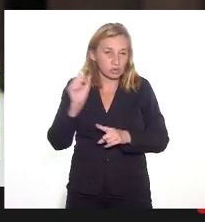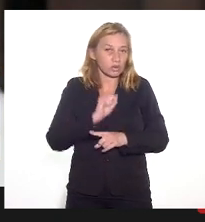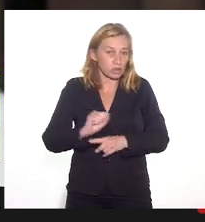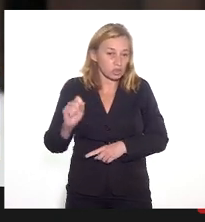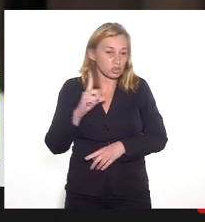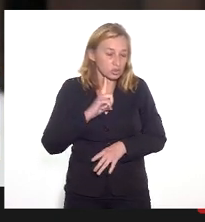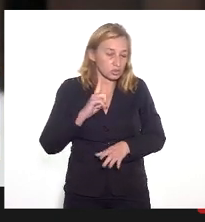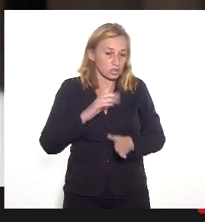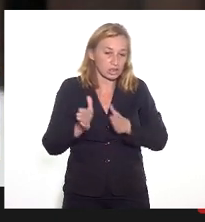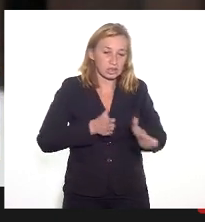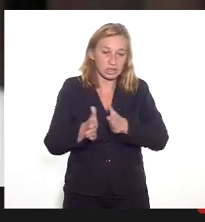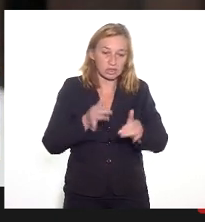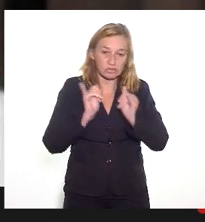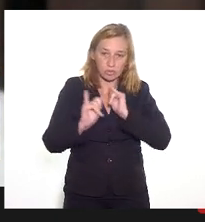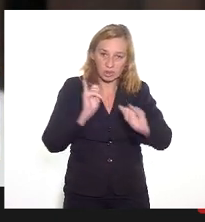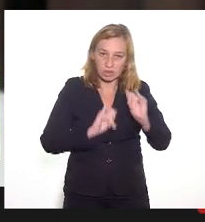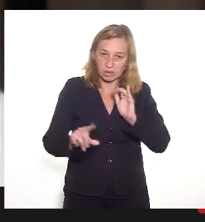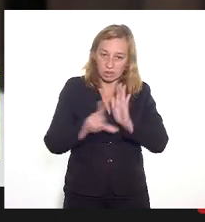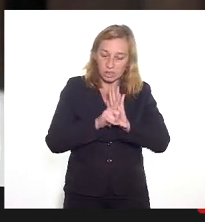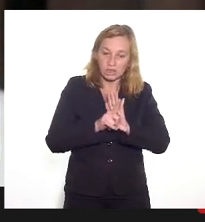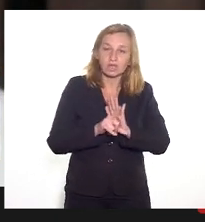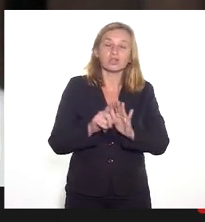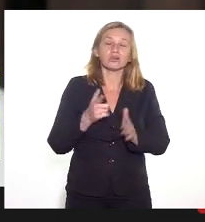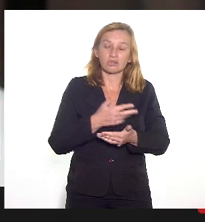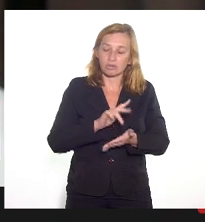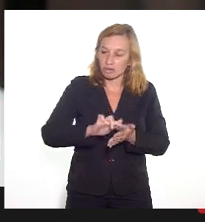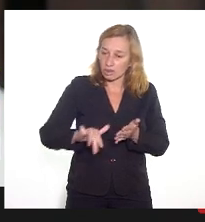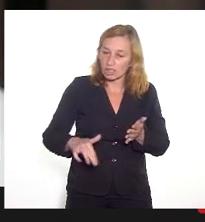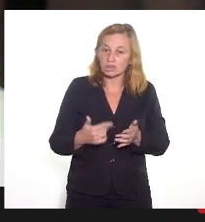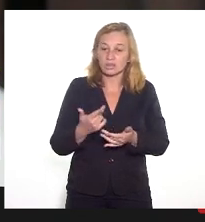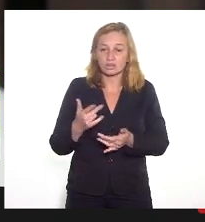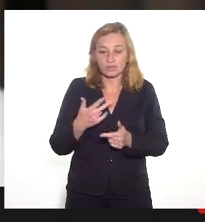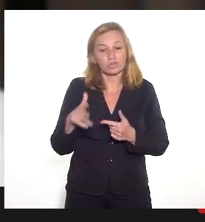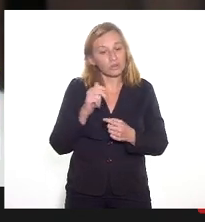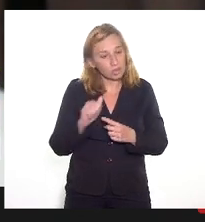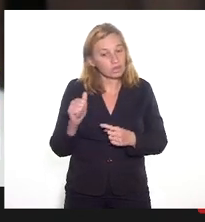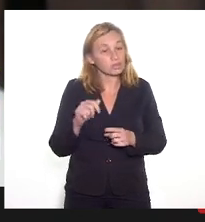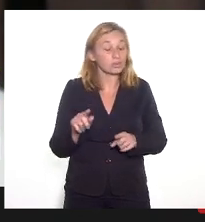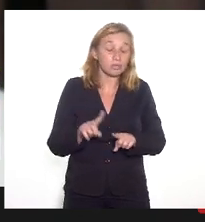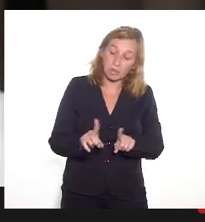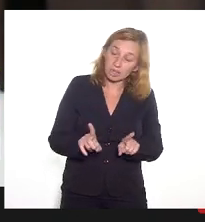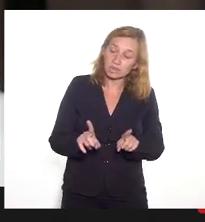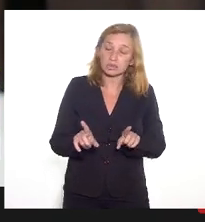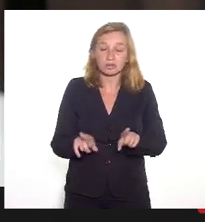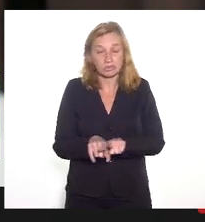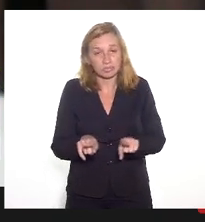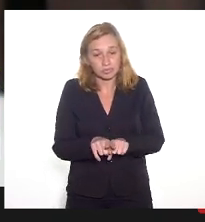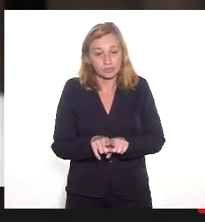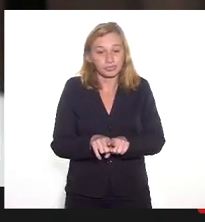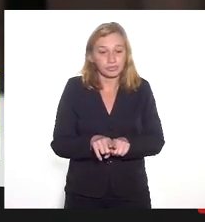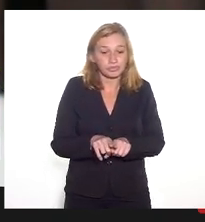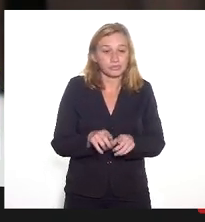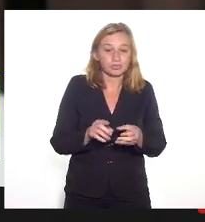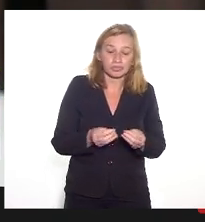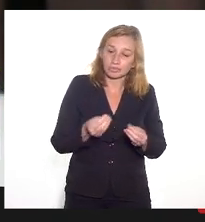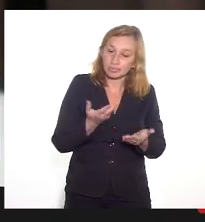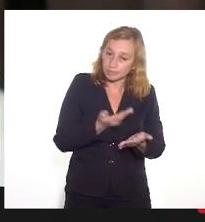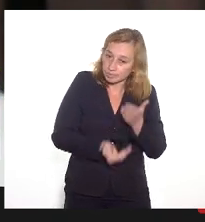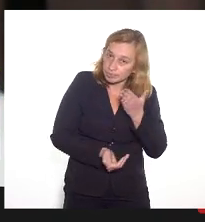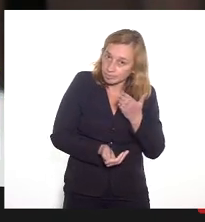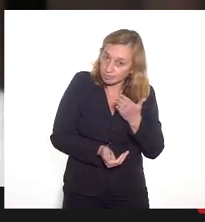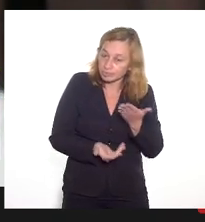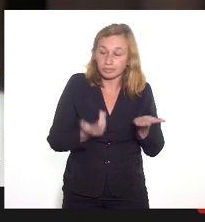lei de acesso à informação, tivemos várias vitórias ao longo desse caminho, mas também tivemos nossos impasses e nossas derrotas, e